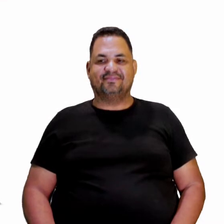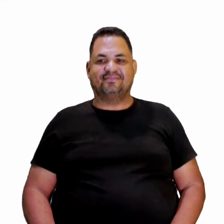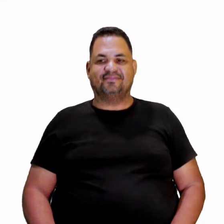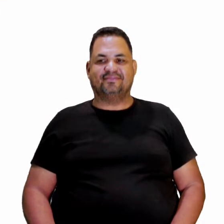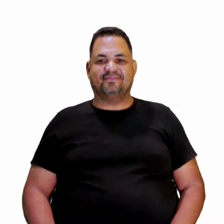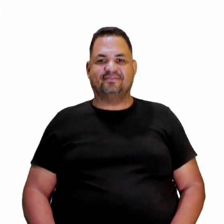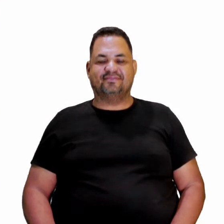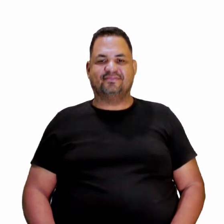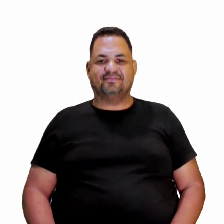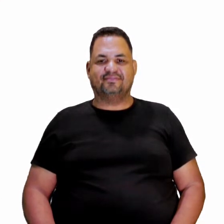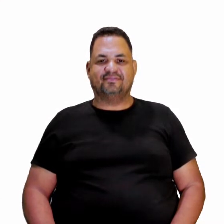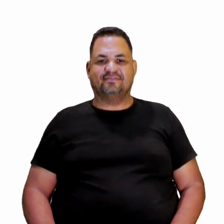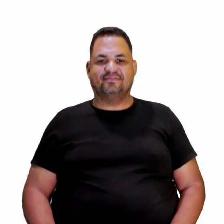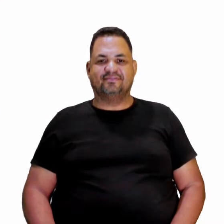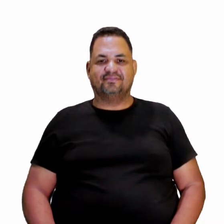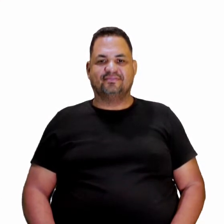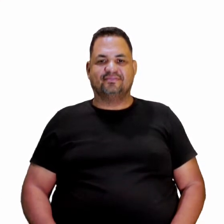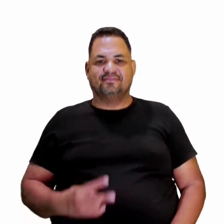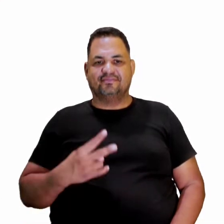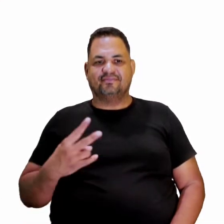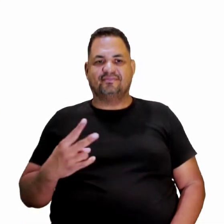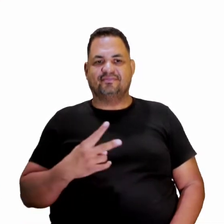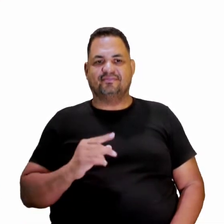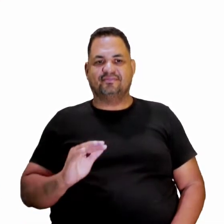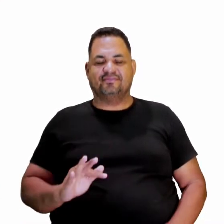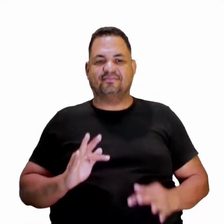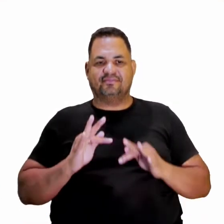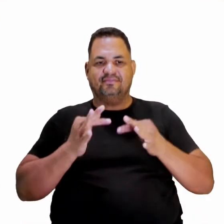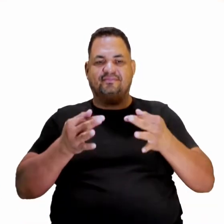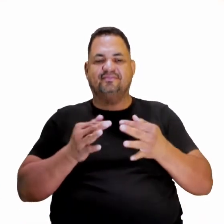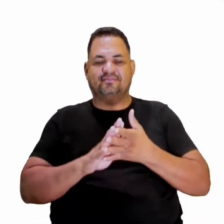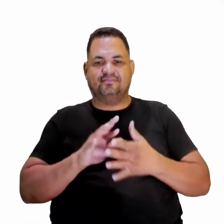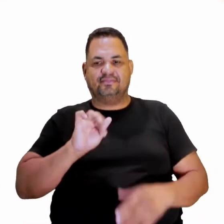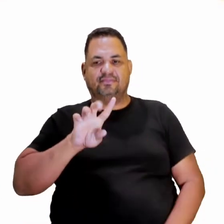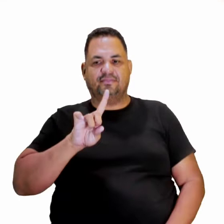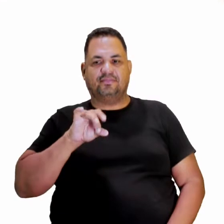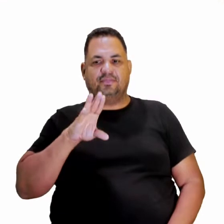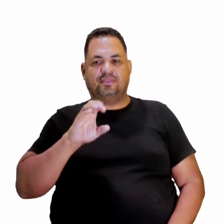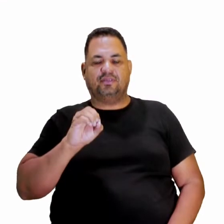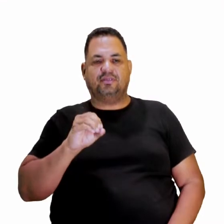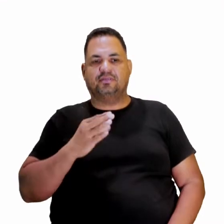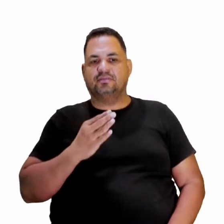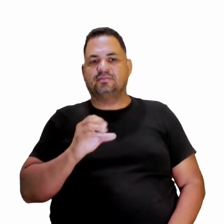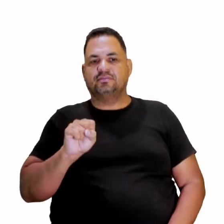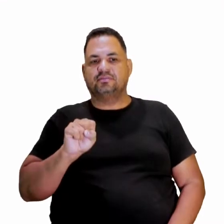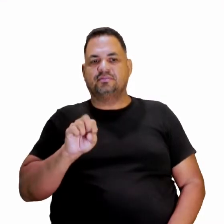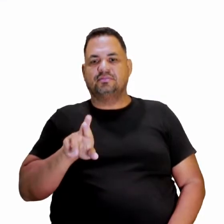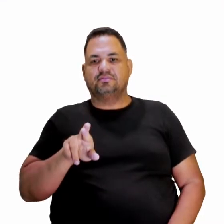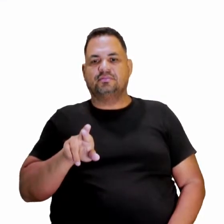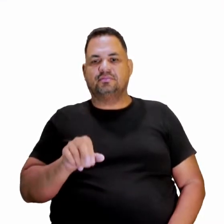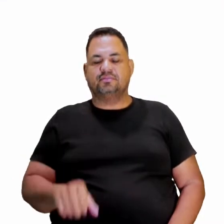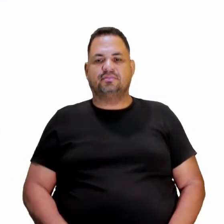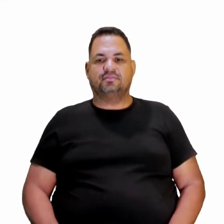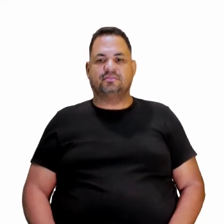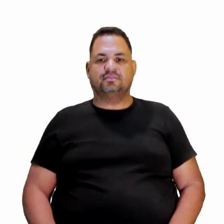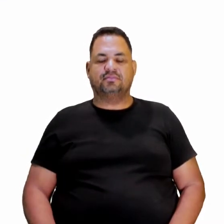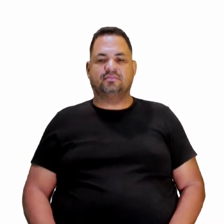regulares. Então, os dois últimos irregulares e os dois primeiros regulares. Então, como é que ficaria aqui? ficaria